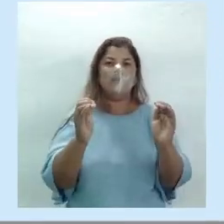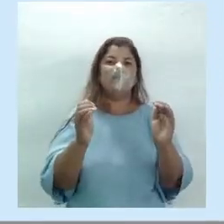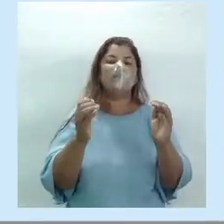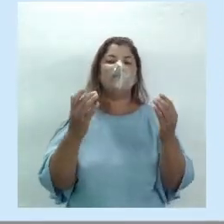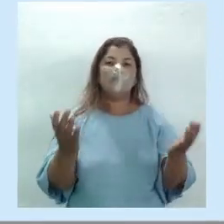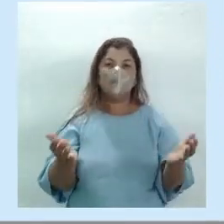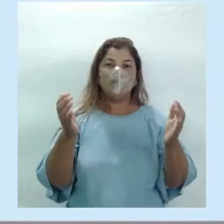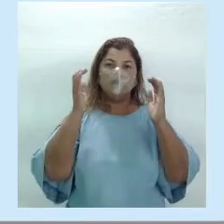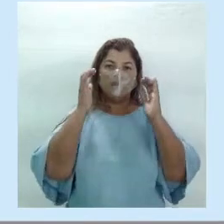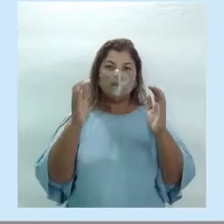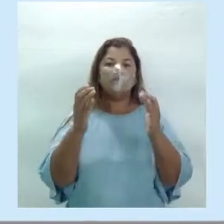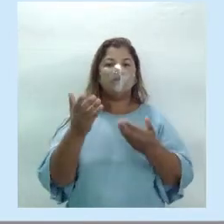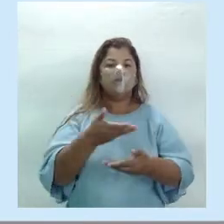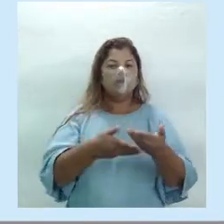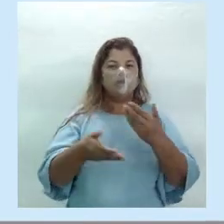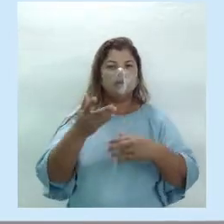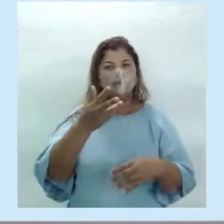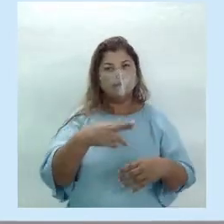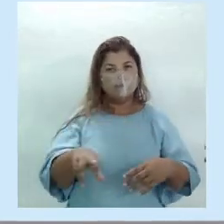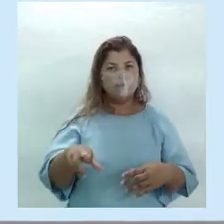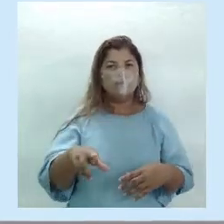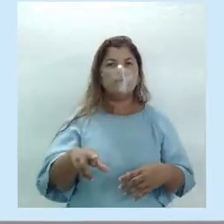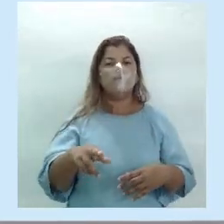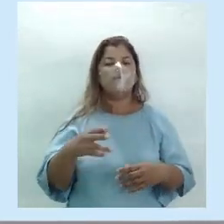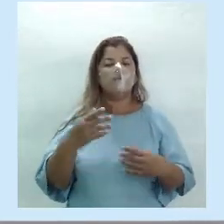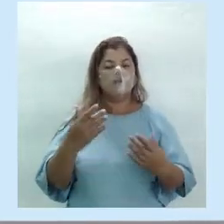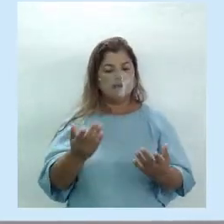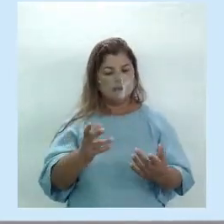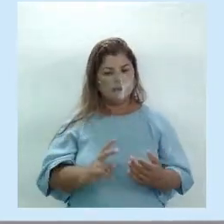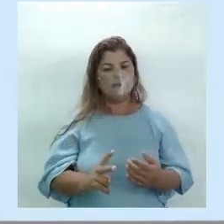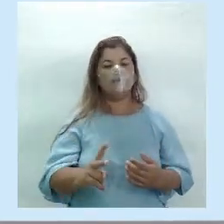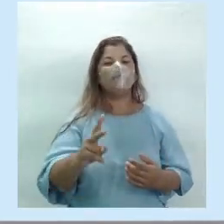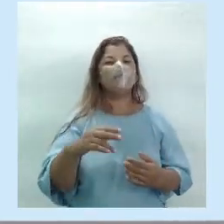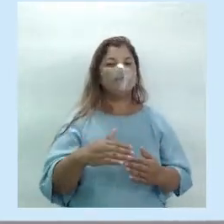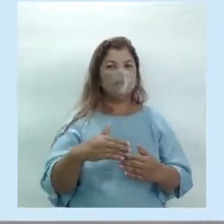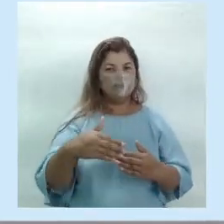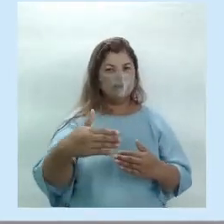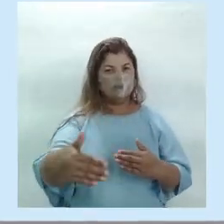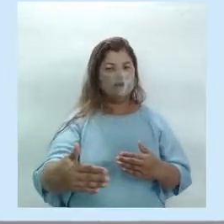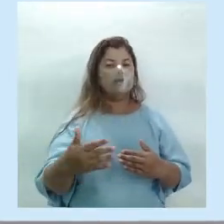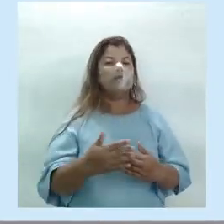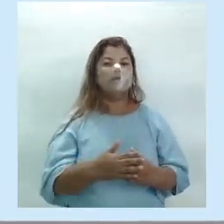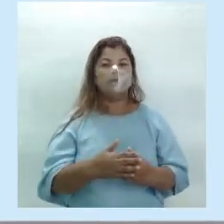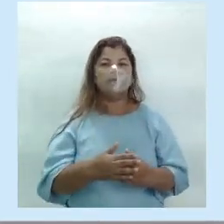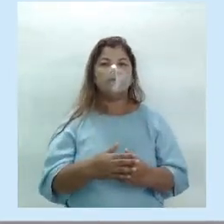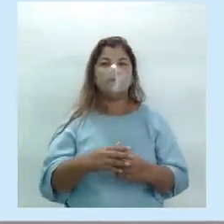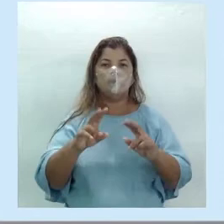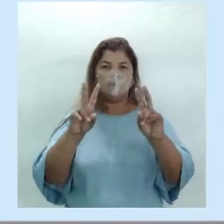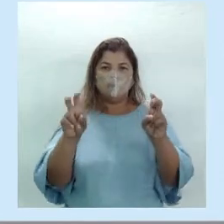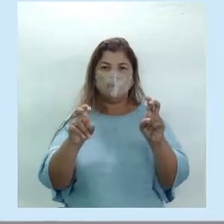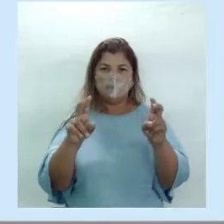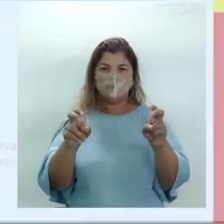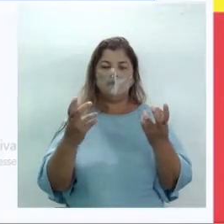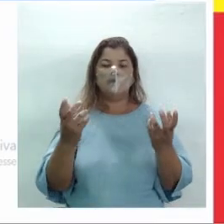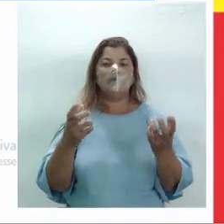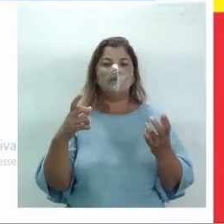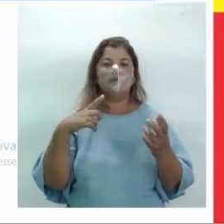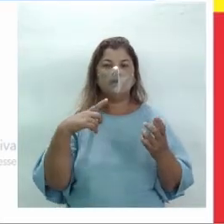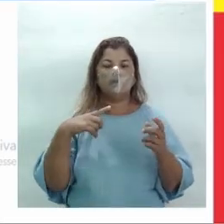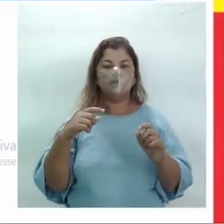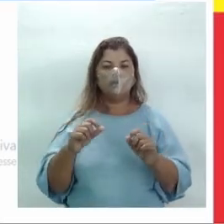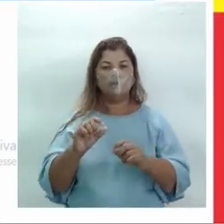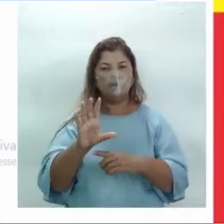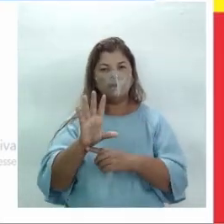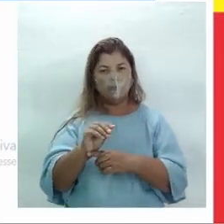do respeito e o respeito interreligioso. Vamos adiante, vamos adiante. Como há na tela,